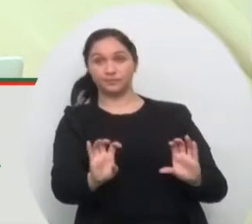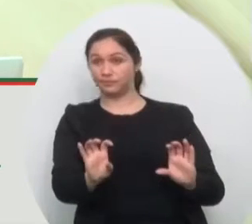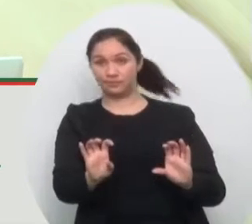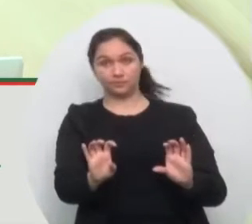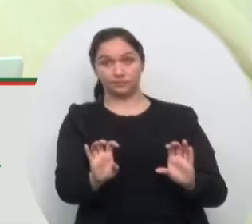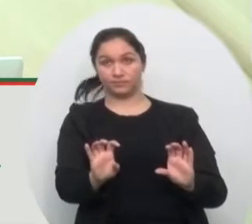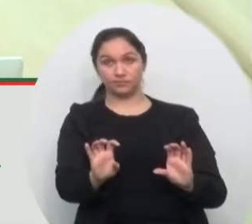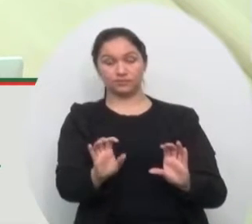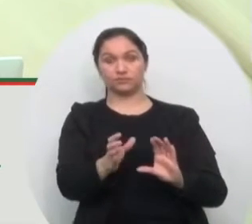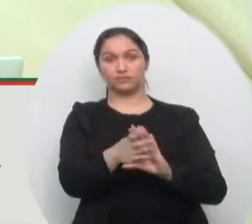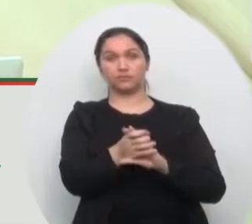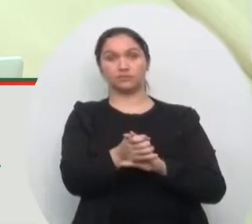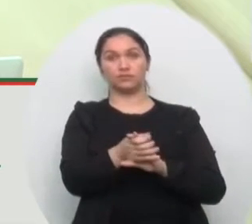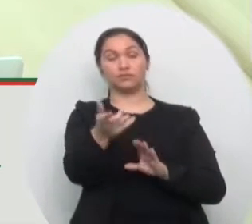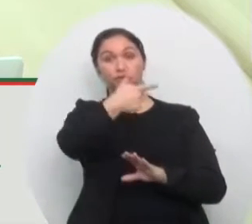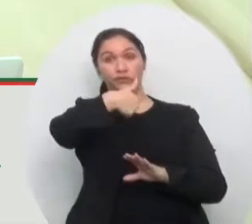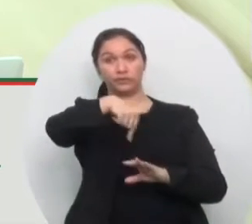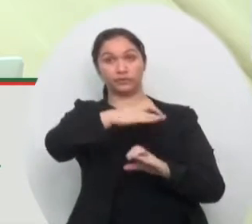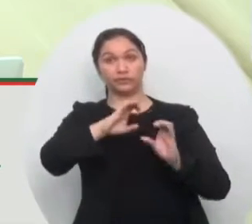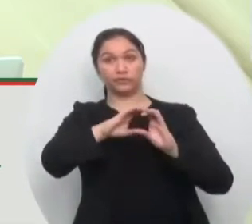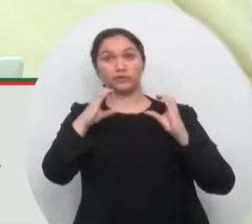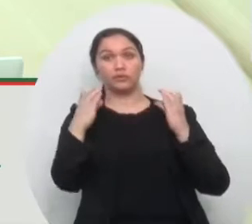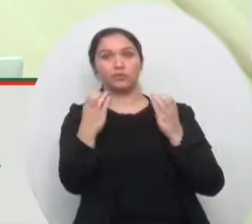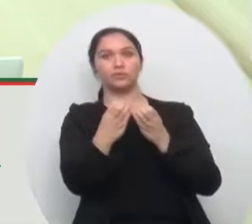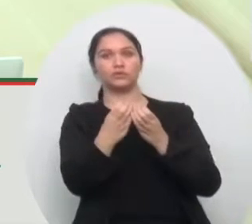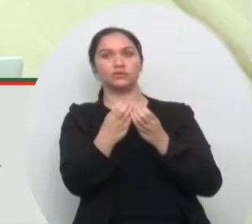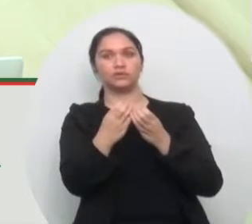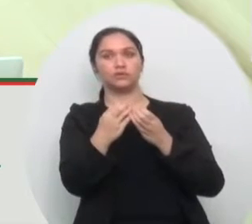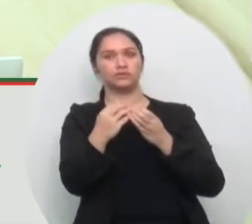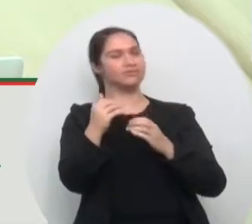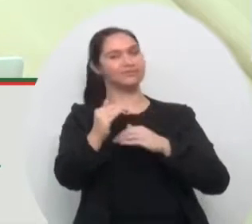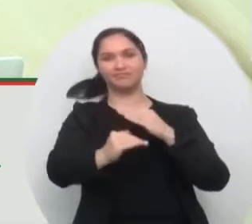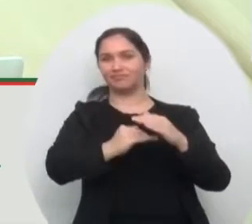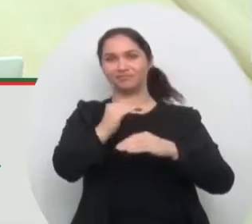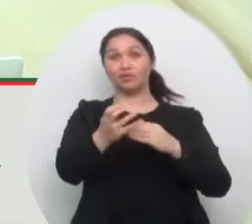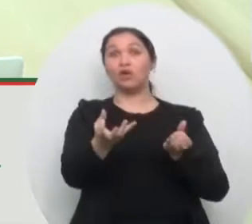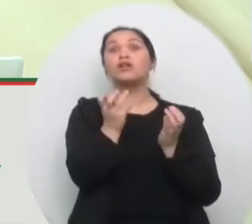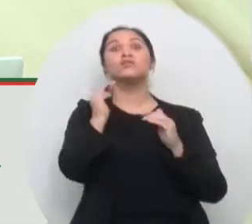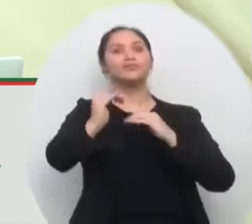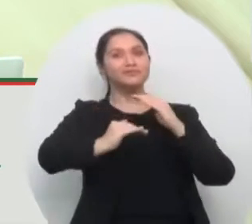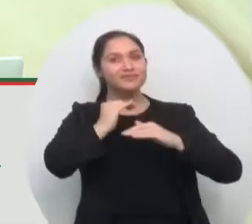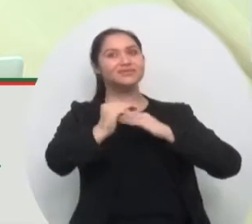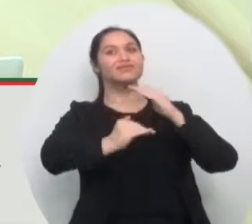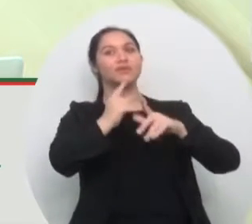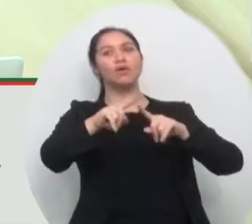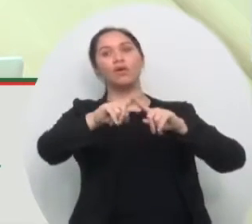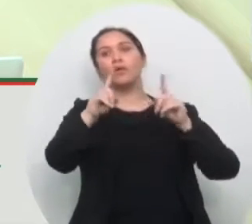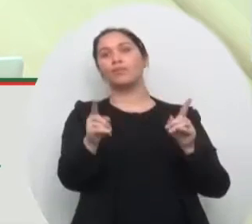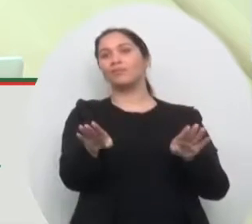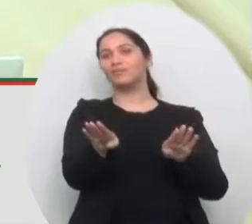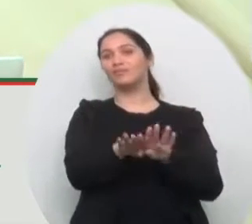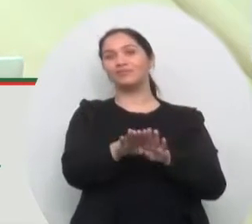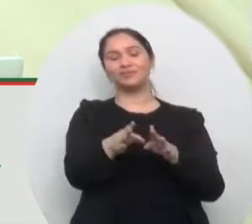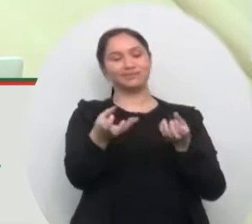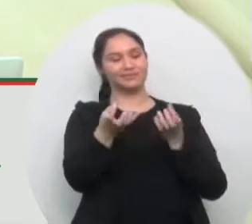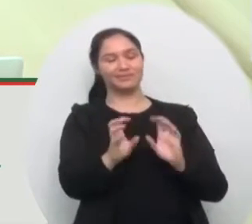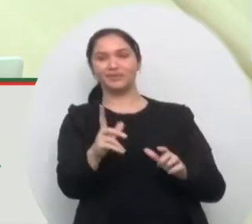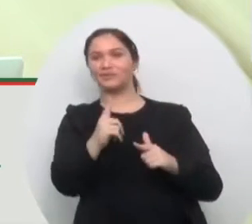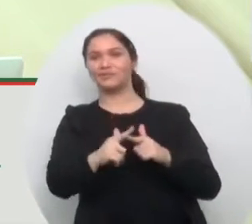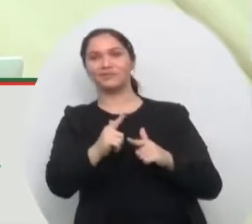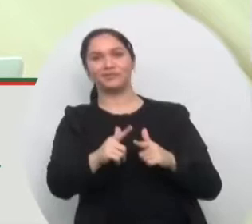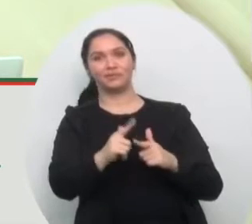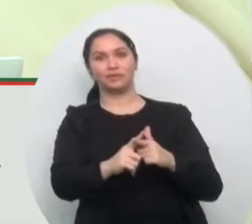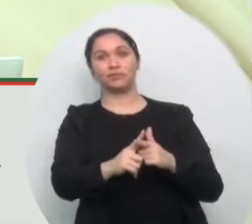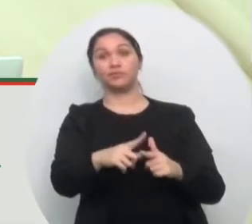não quer que a nossa comunidade não cresça, mas também que não se acabe de uma maneira trágica como essa. E a gente tem outra empresa lá também,